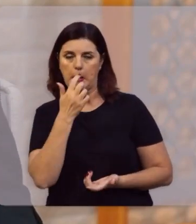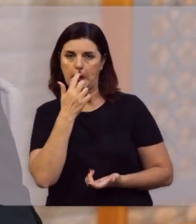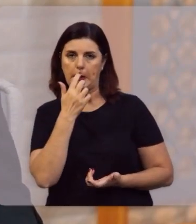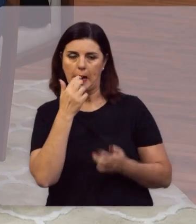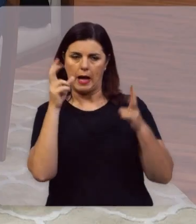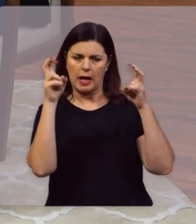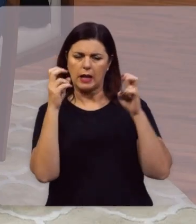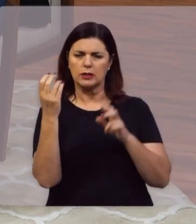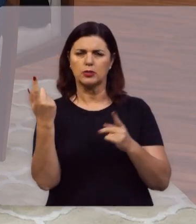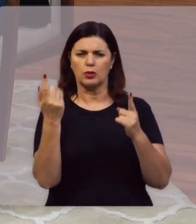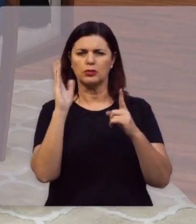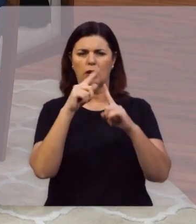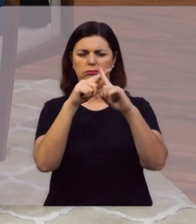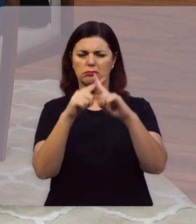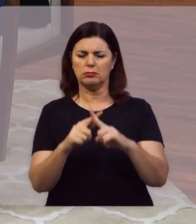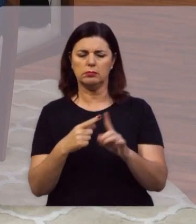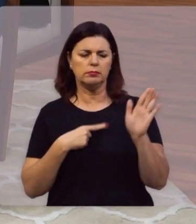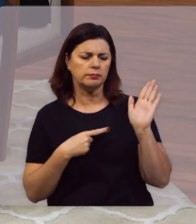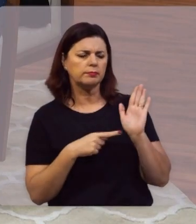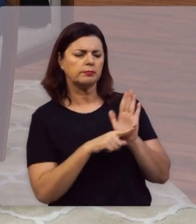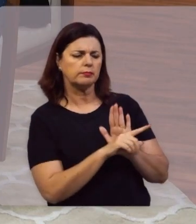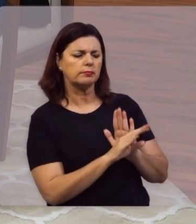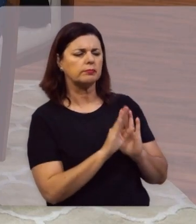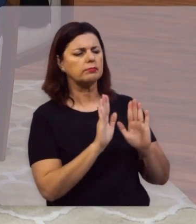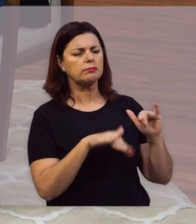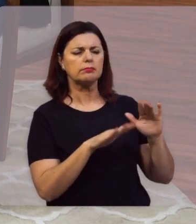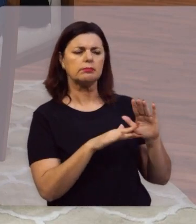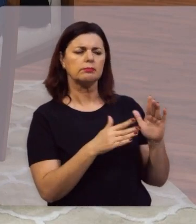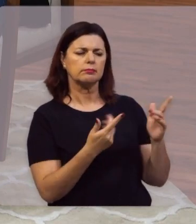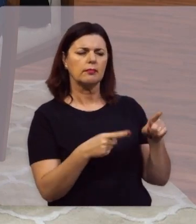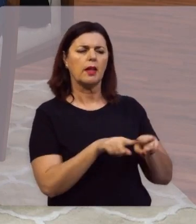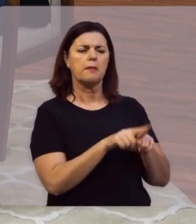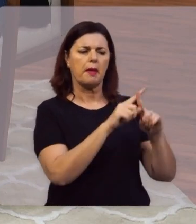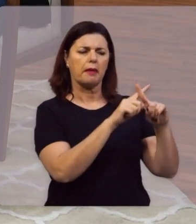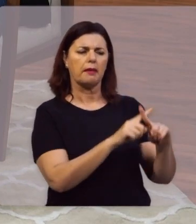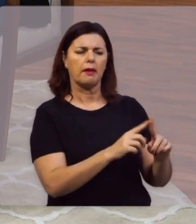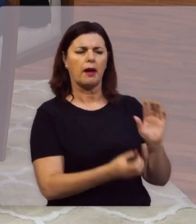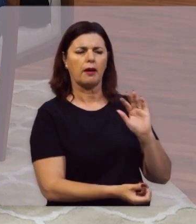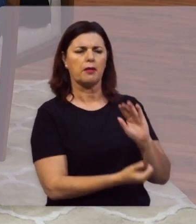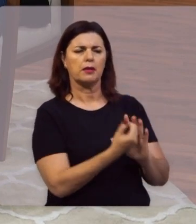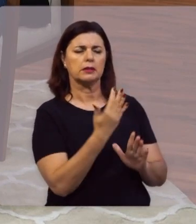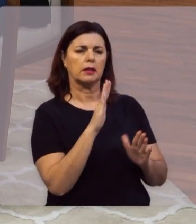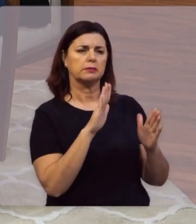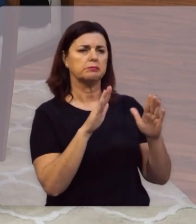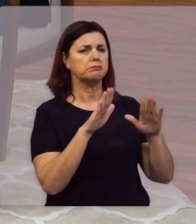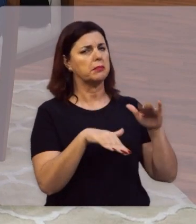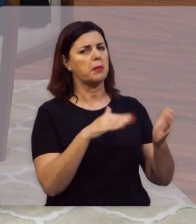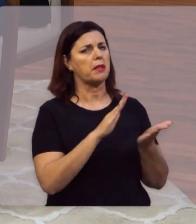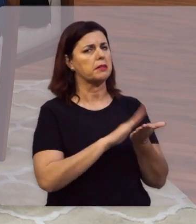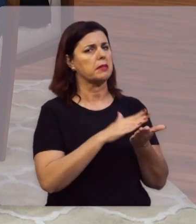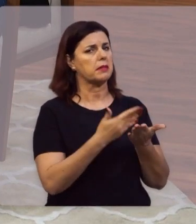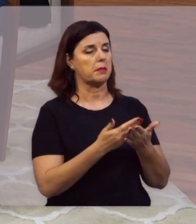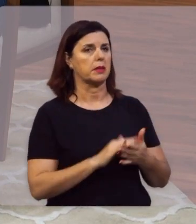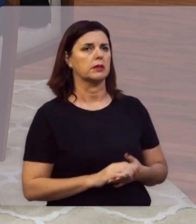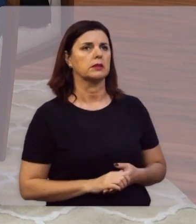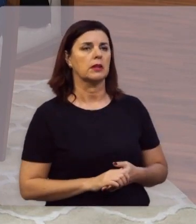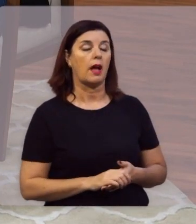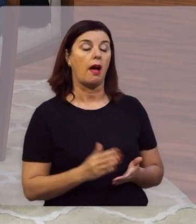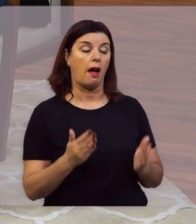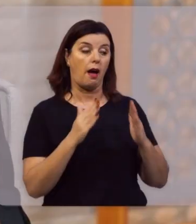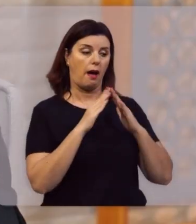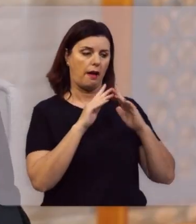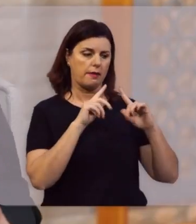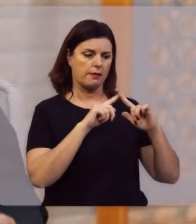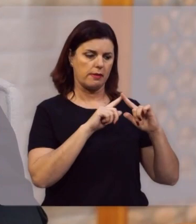só é polêmico né então vou fazer uma pergunta que talvez seja um tanto quanto polêmica dependendo da maneira como ela foi interpretada mas a igreja